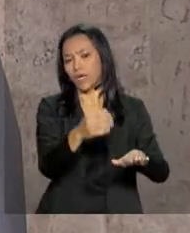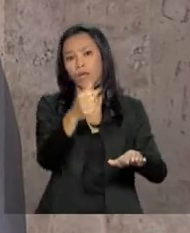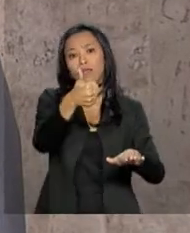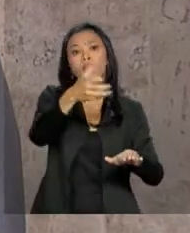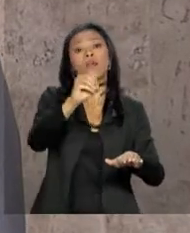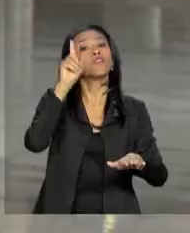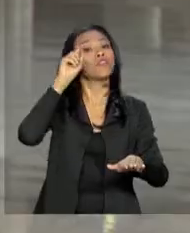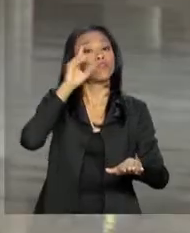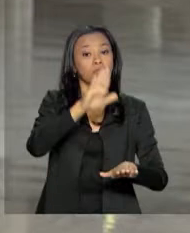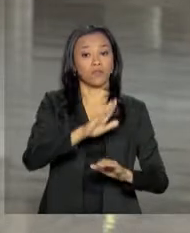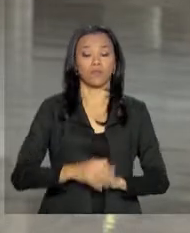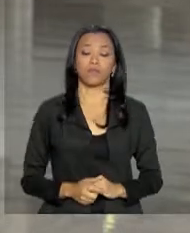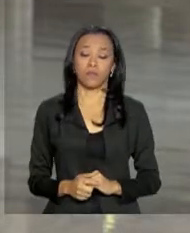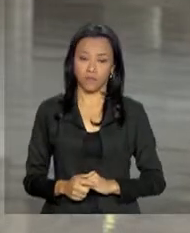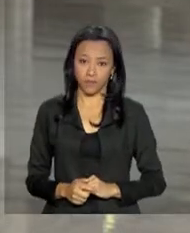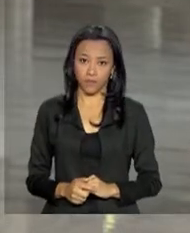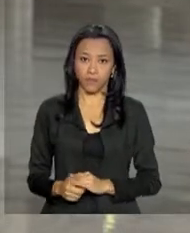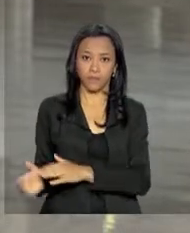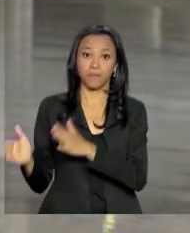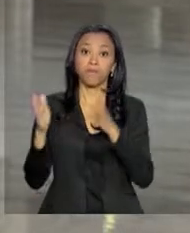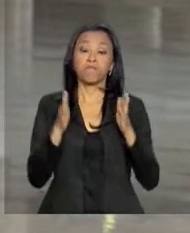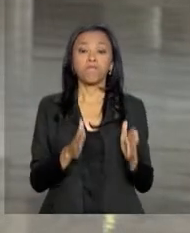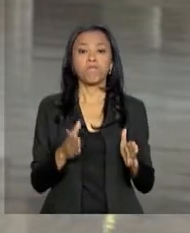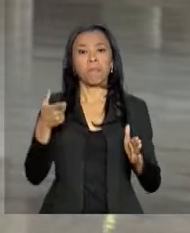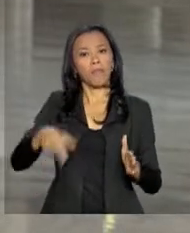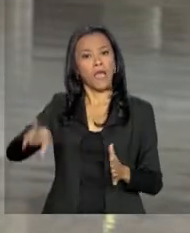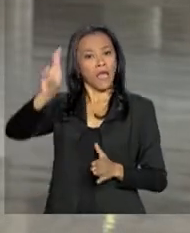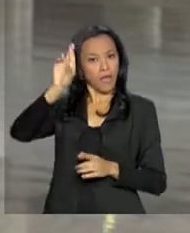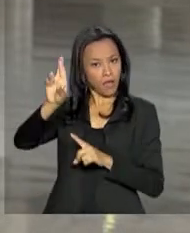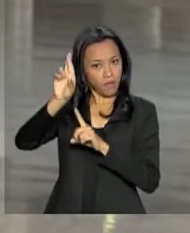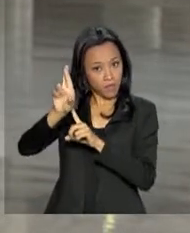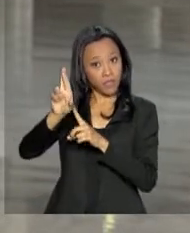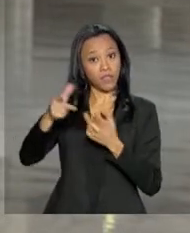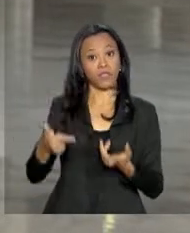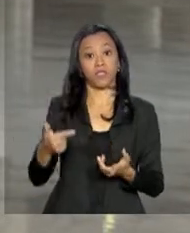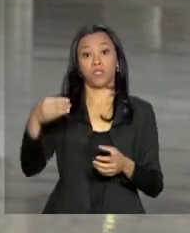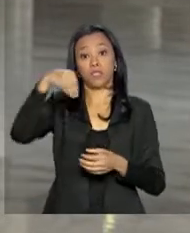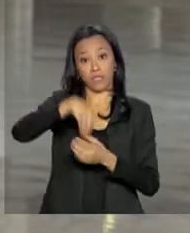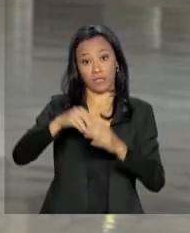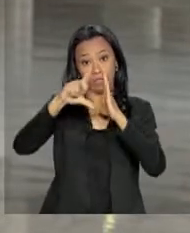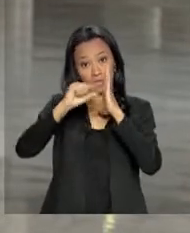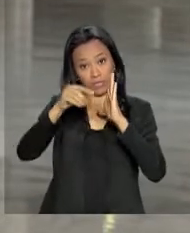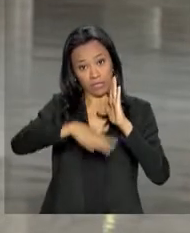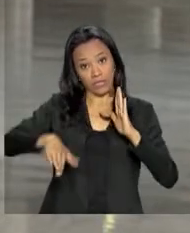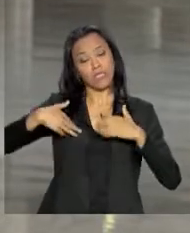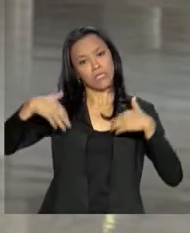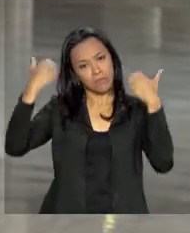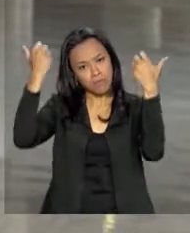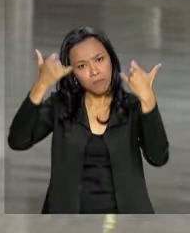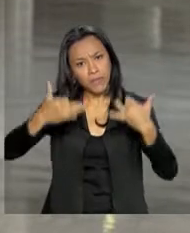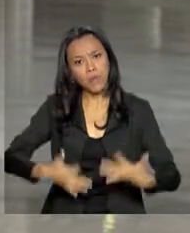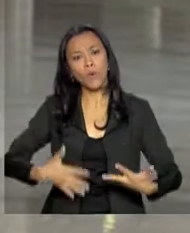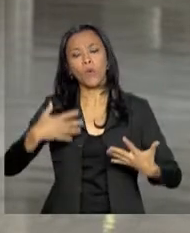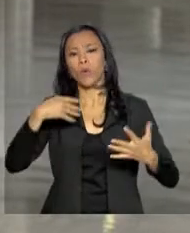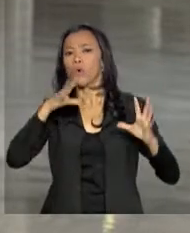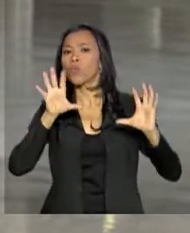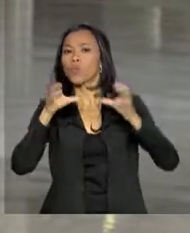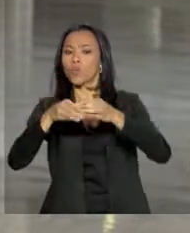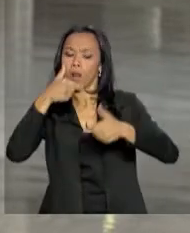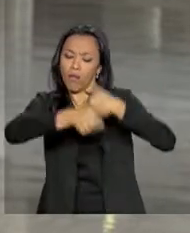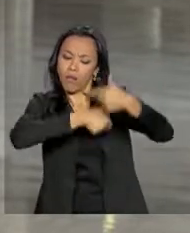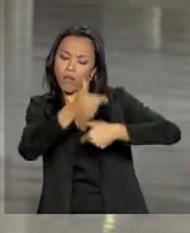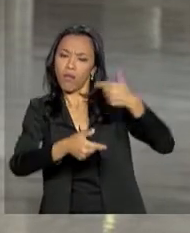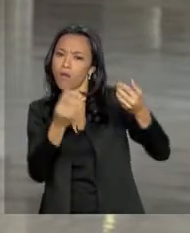dez dias a representante da casa civil viviane s também falou sobre o trabalho dessa comitiva que